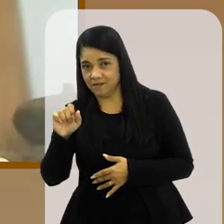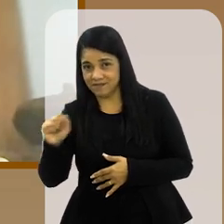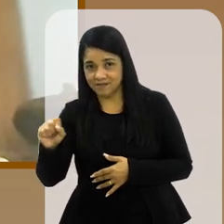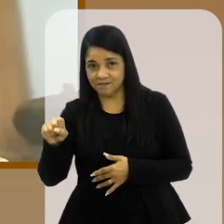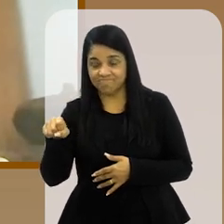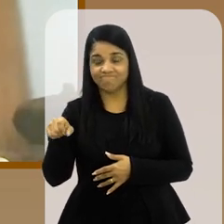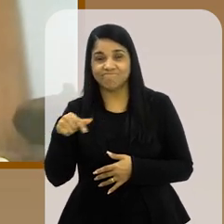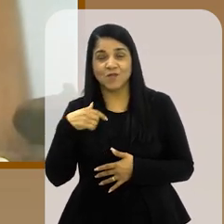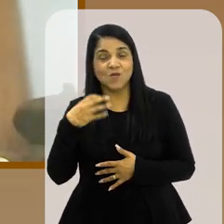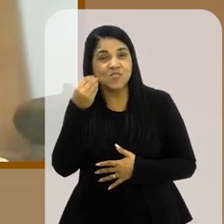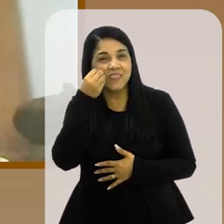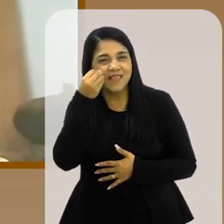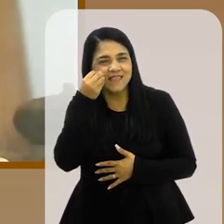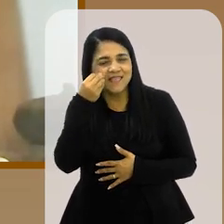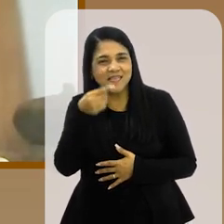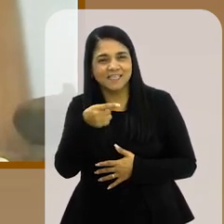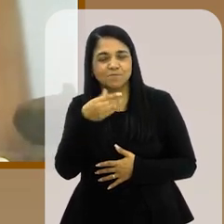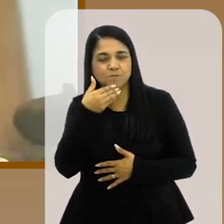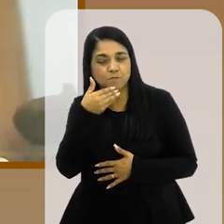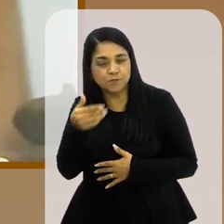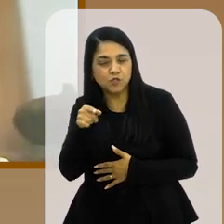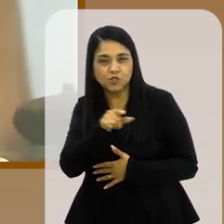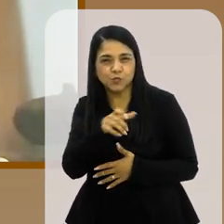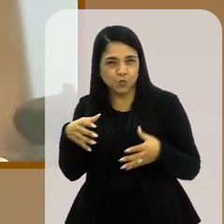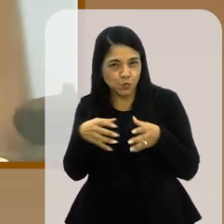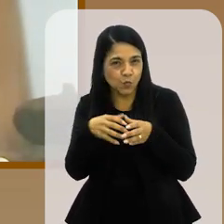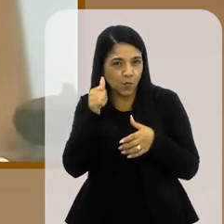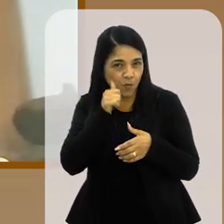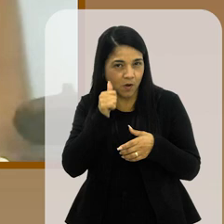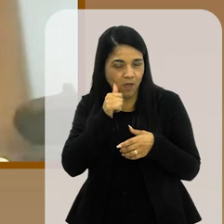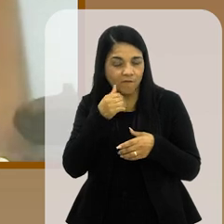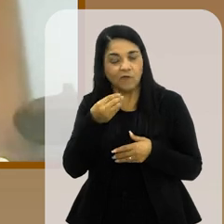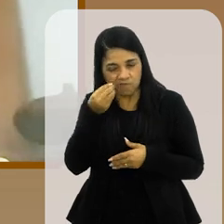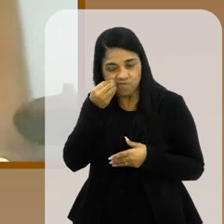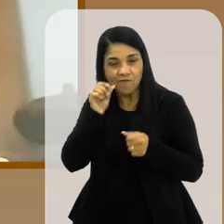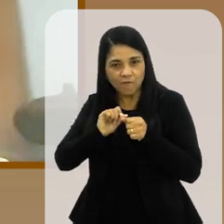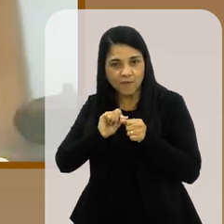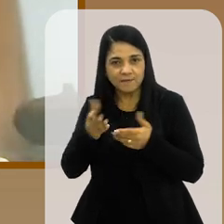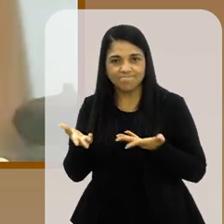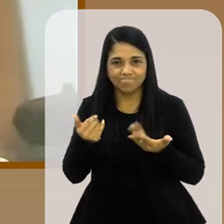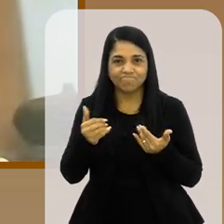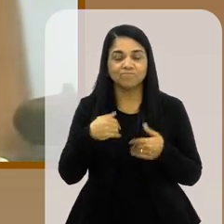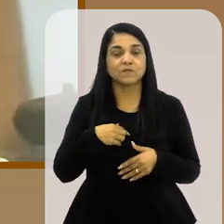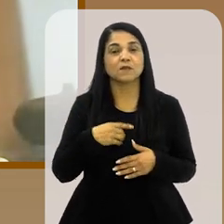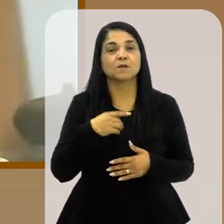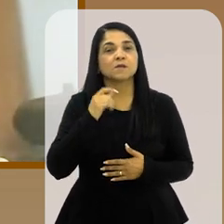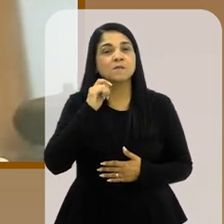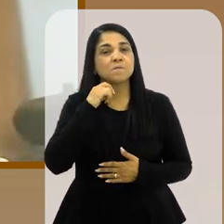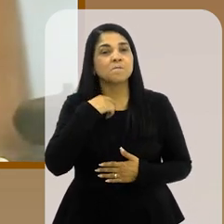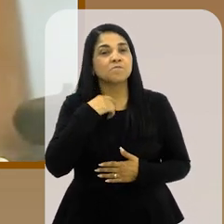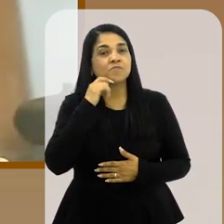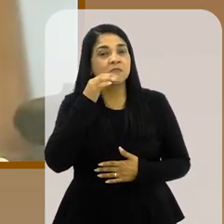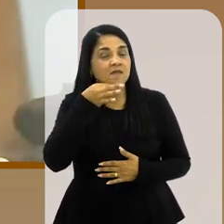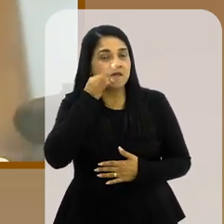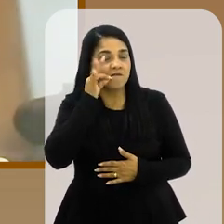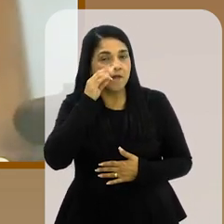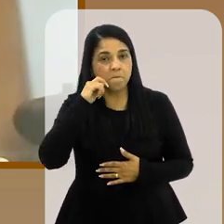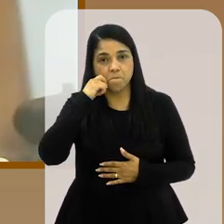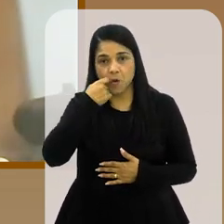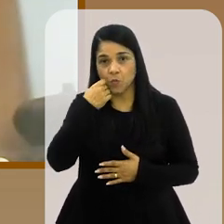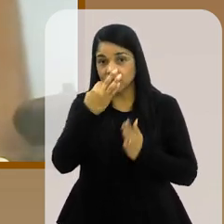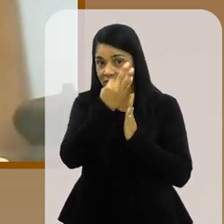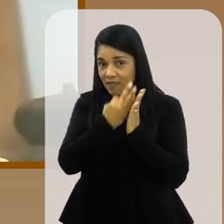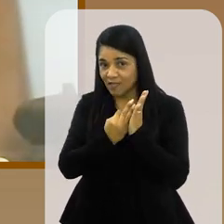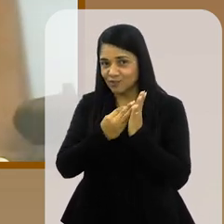foi uma coisa que eu quis testar. Elas me pediram, eu falei: vou fazer Café, Pão e Texto para as